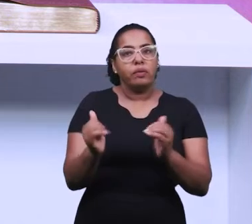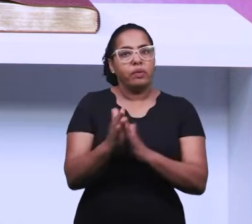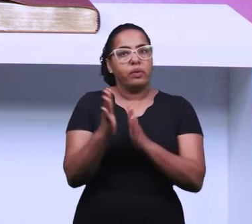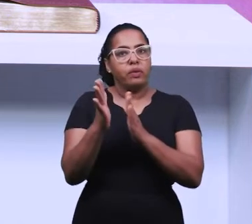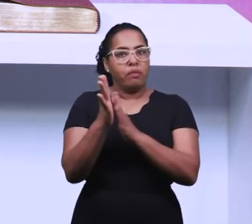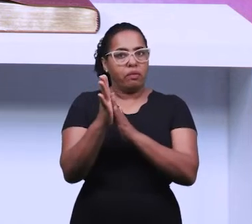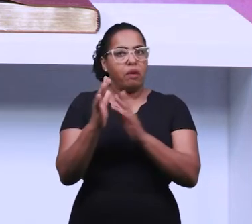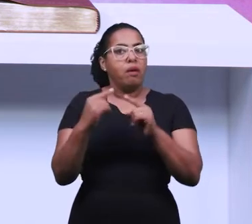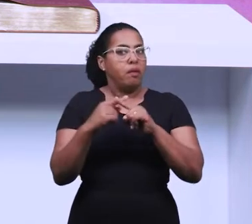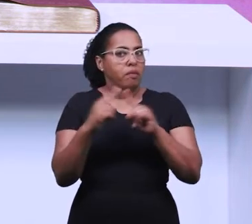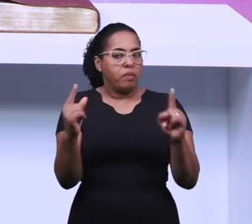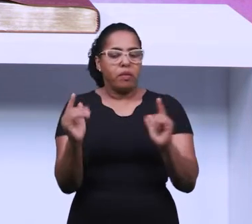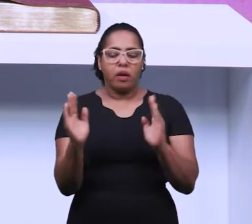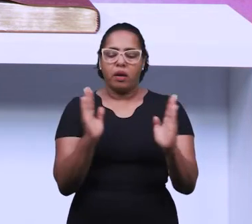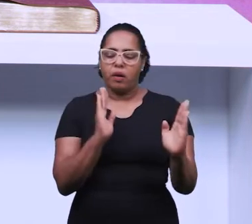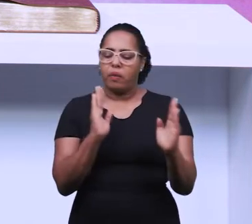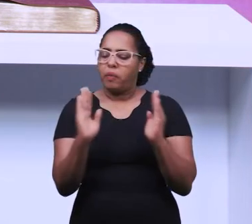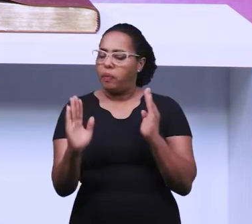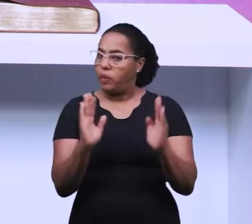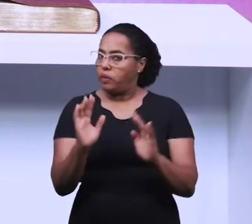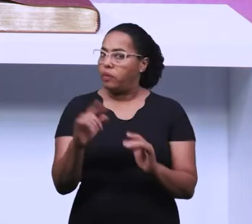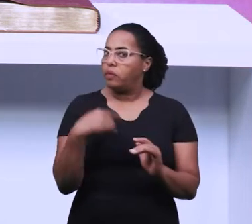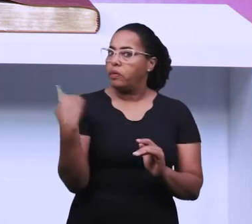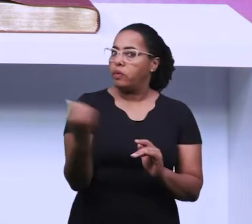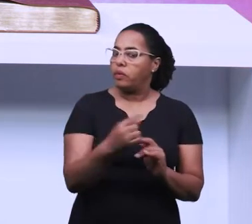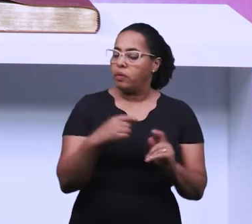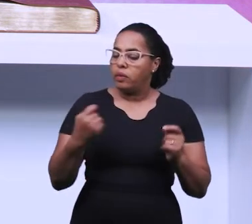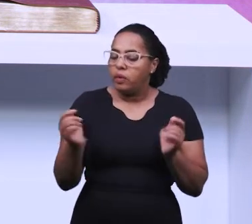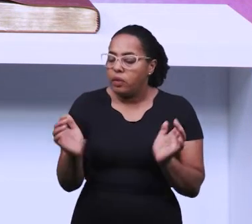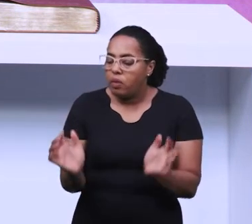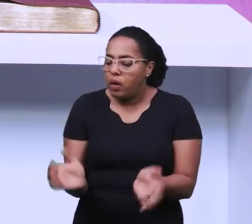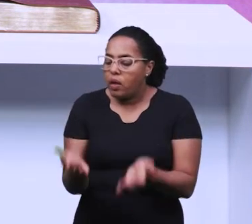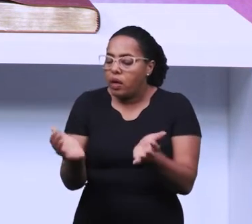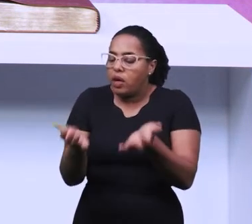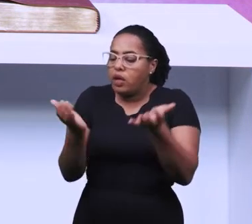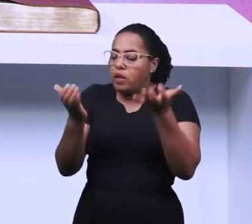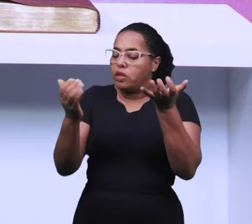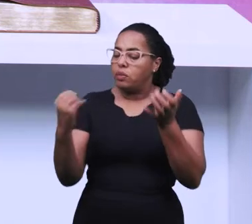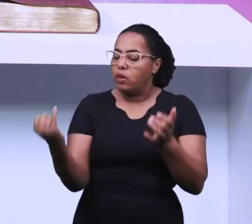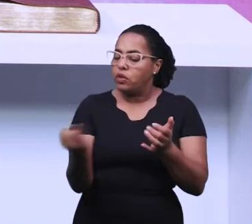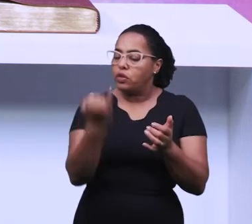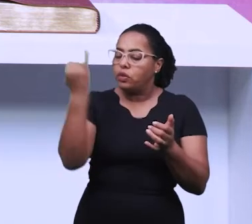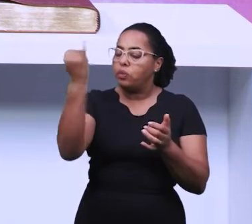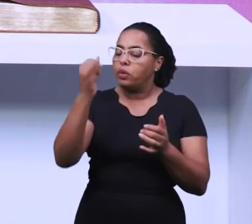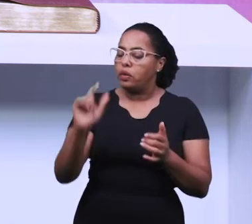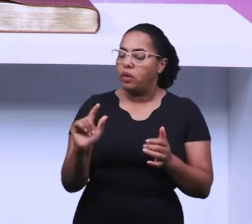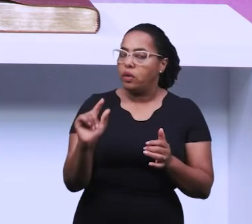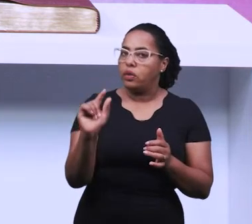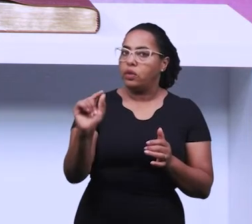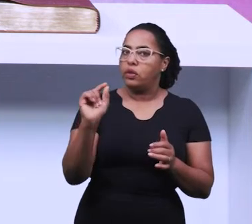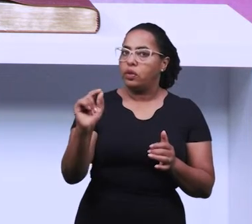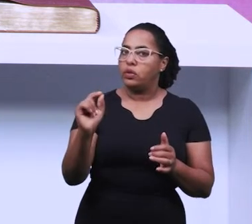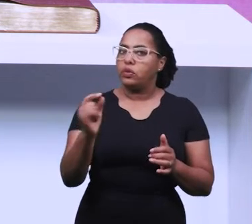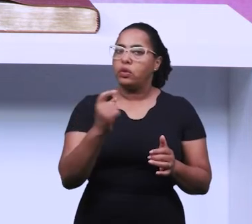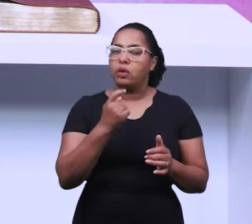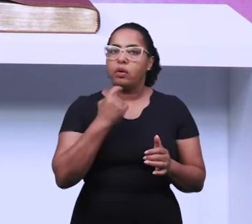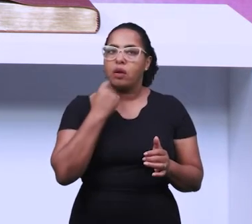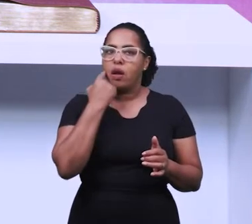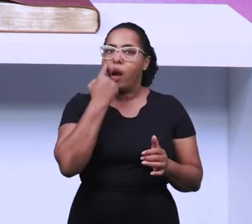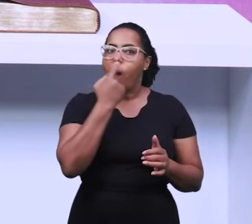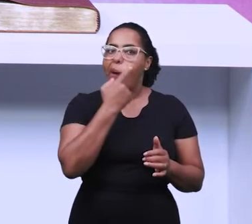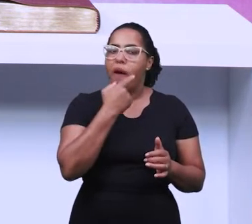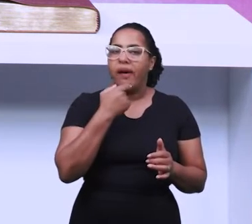determinados louvores, mas é um momento onde nós devemos estimular algo muito importante: